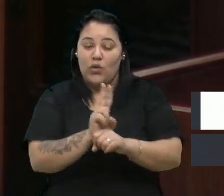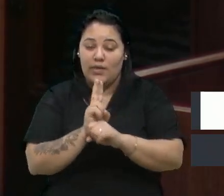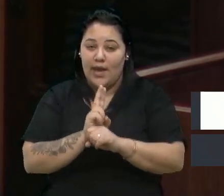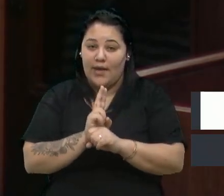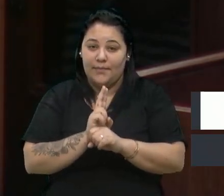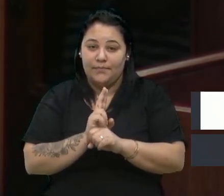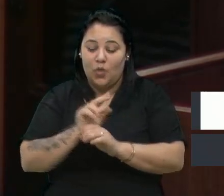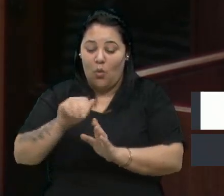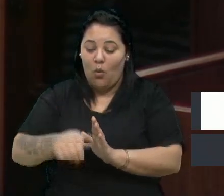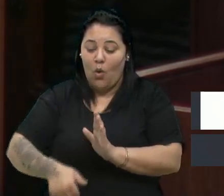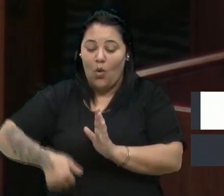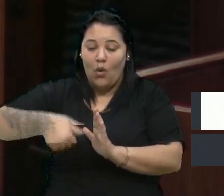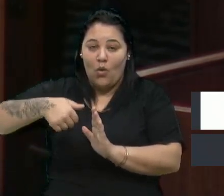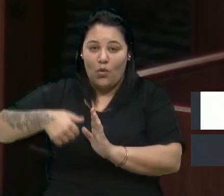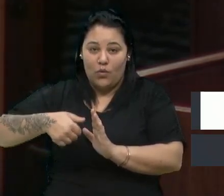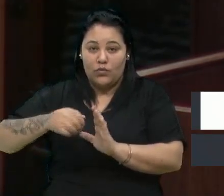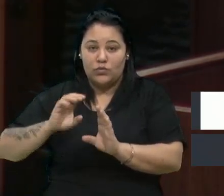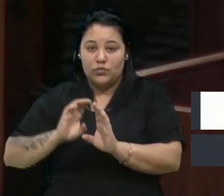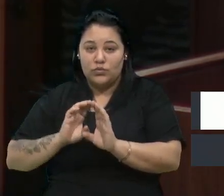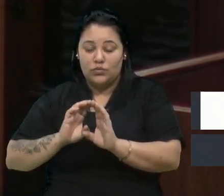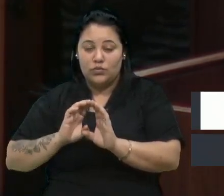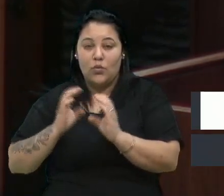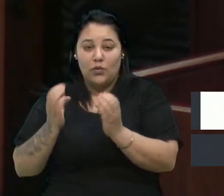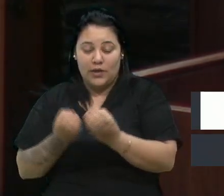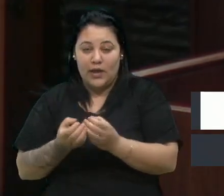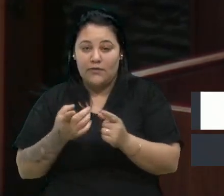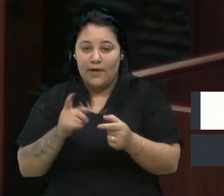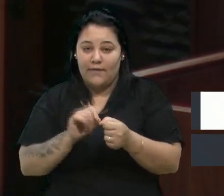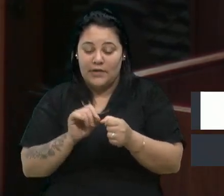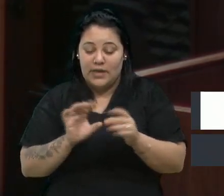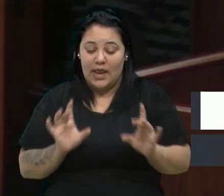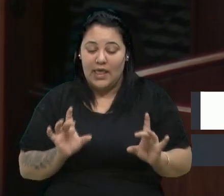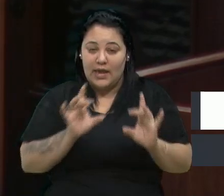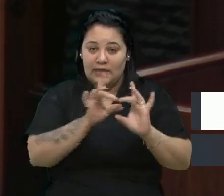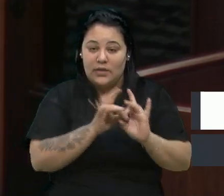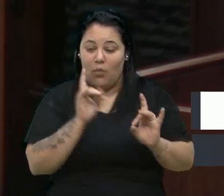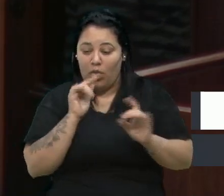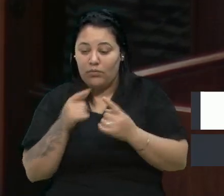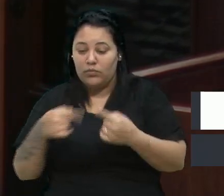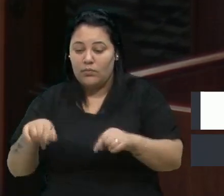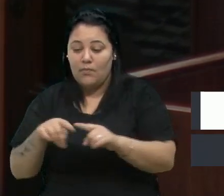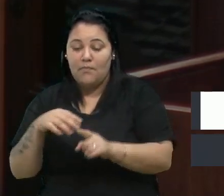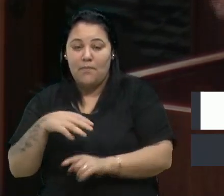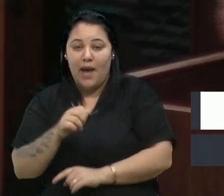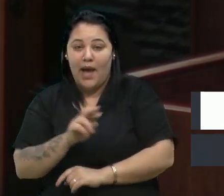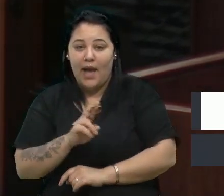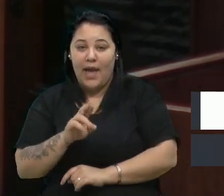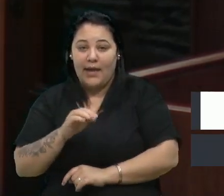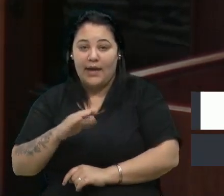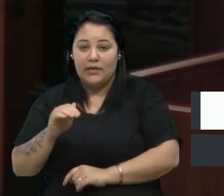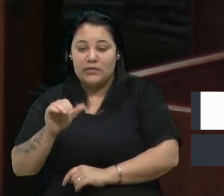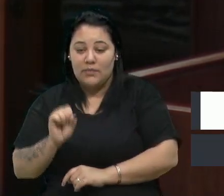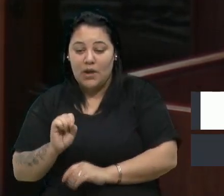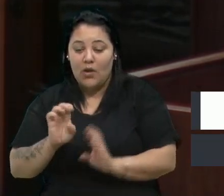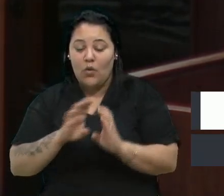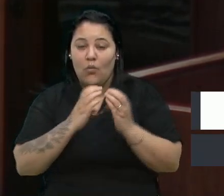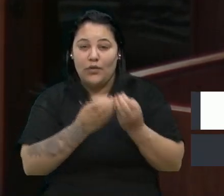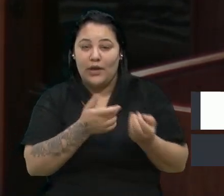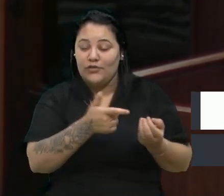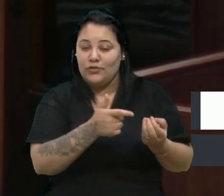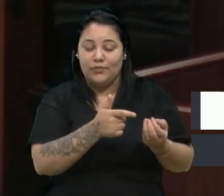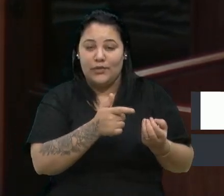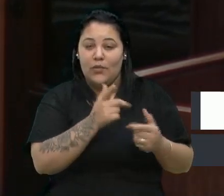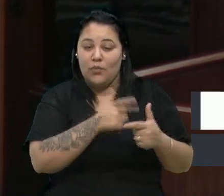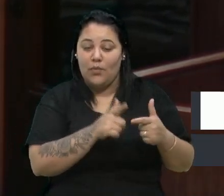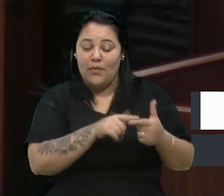a ligação da rede do Marrecas para essa comunidade aqui, para ela não ter mais esse tipo de problemas de falta